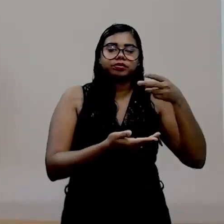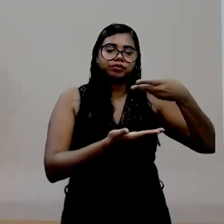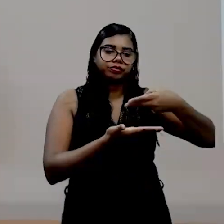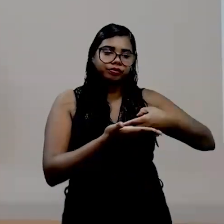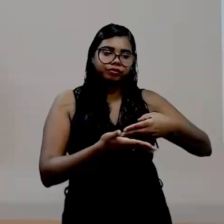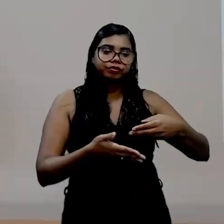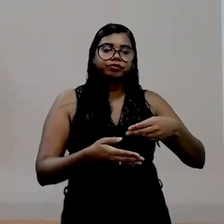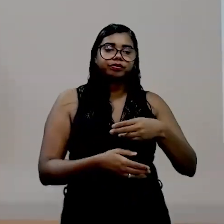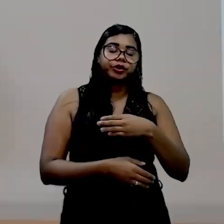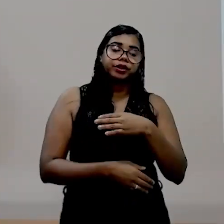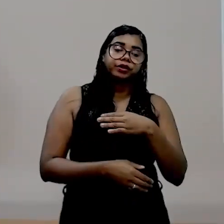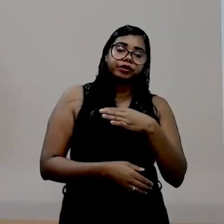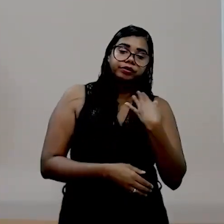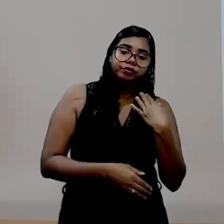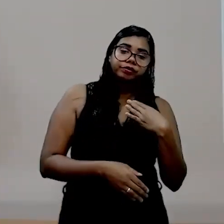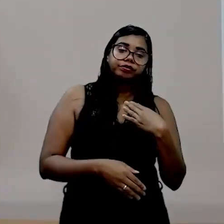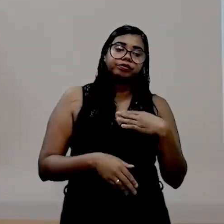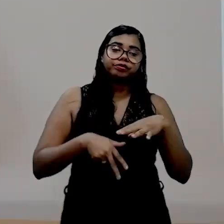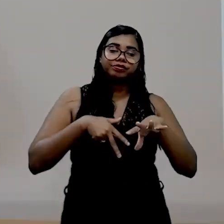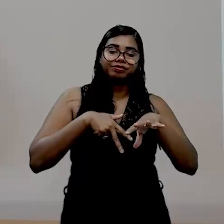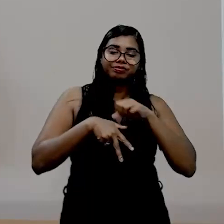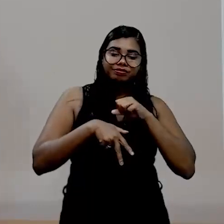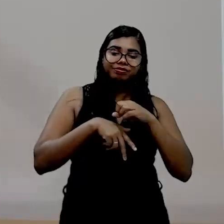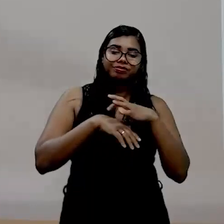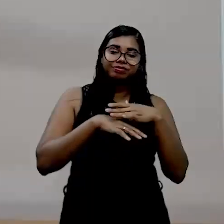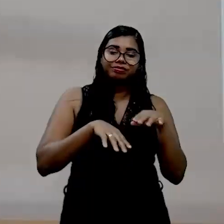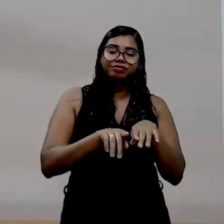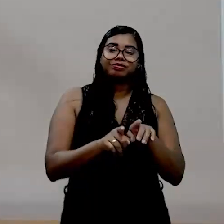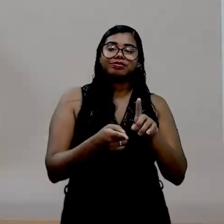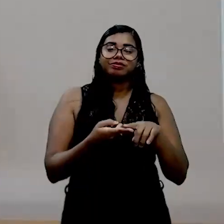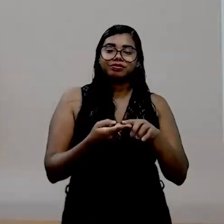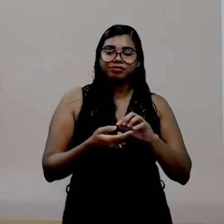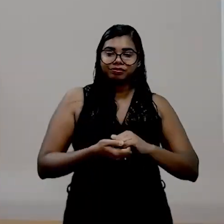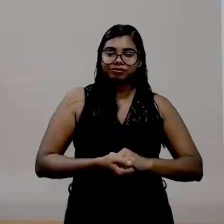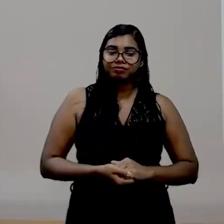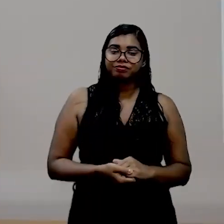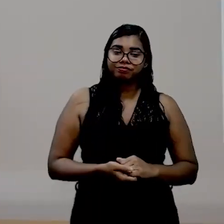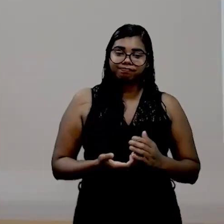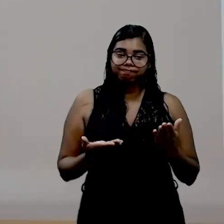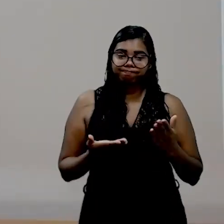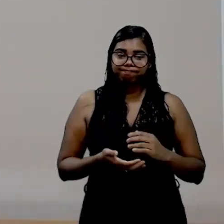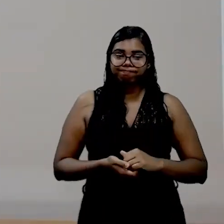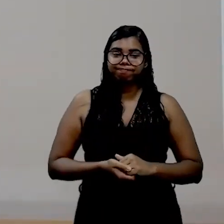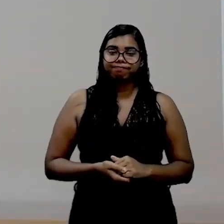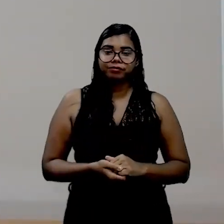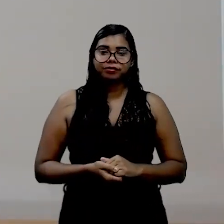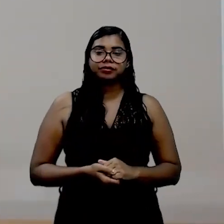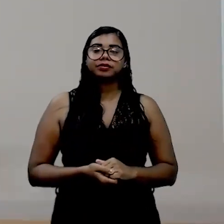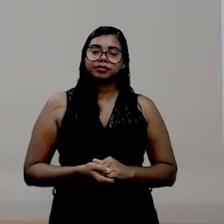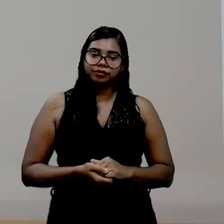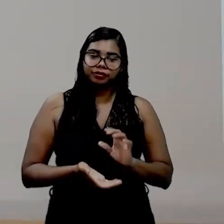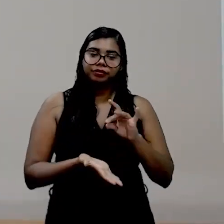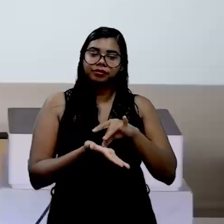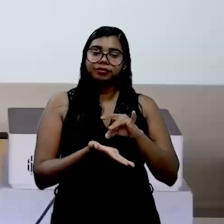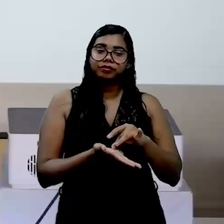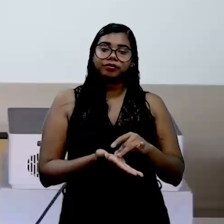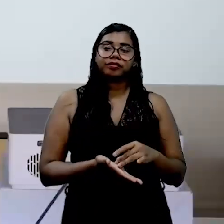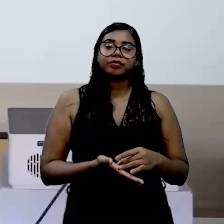e morrer de uma sepsemia e a biópsia dá negativa. Você matou o cara,